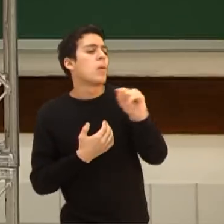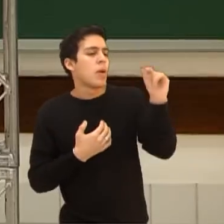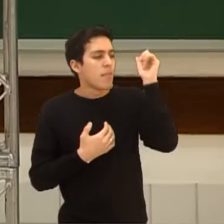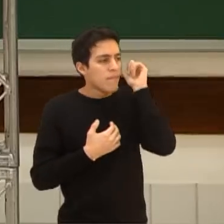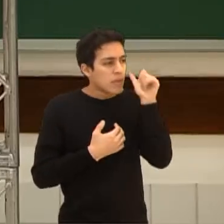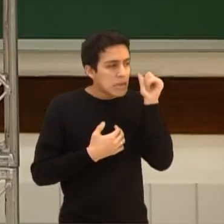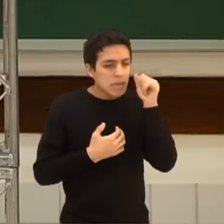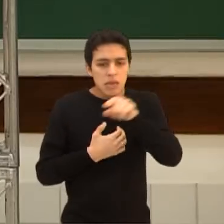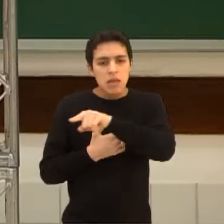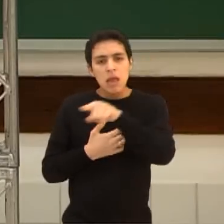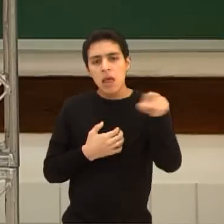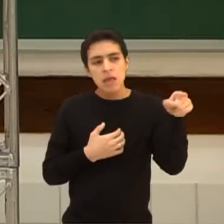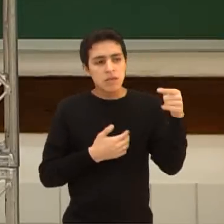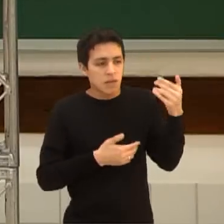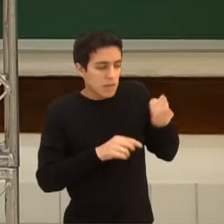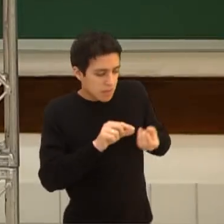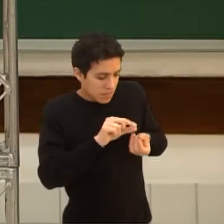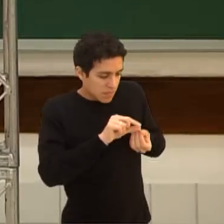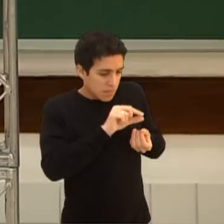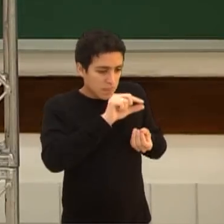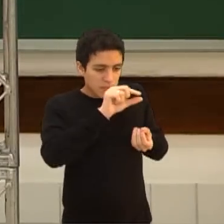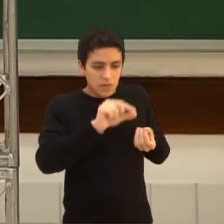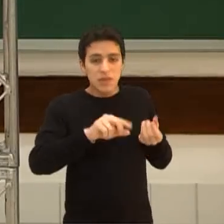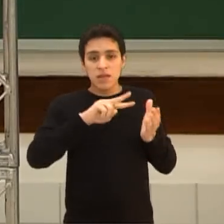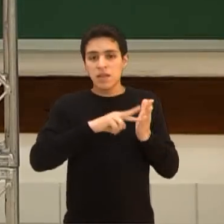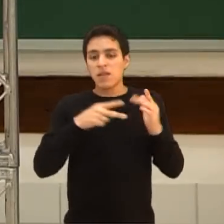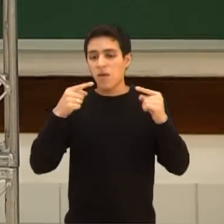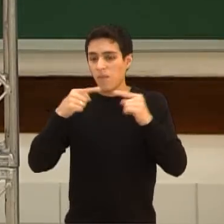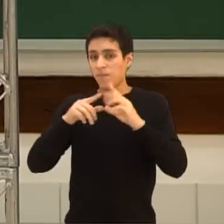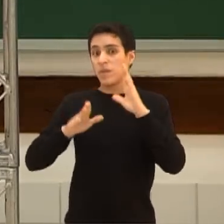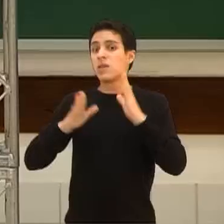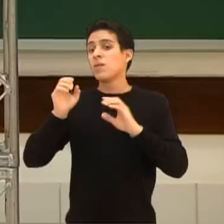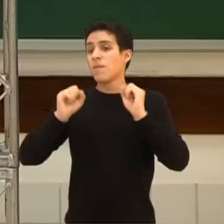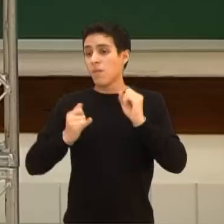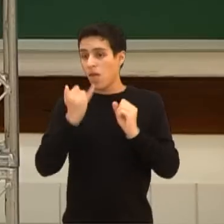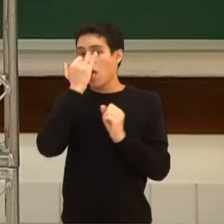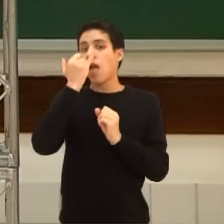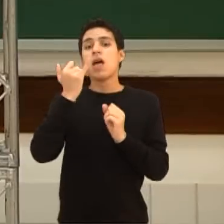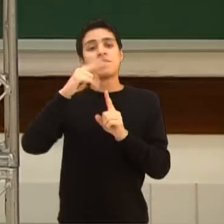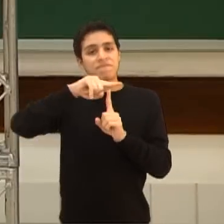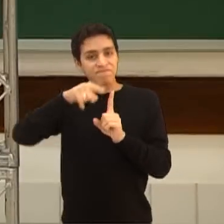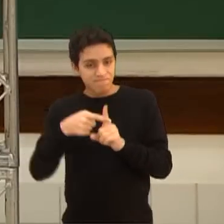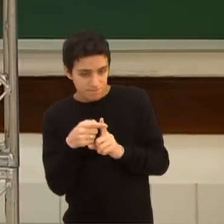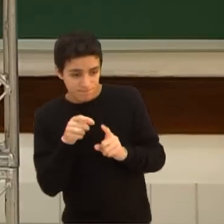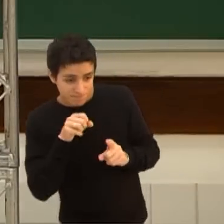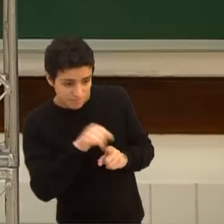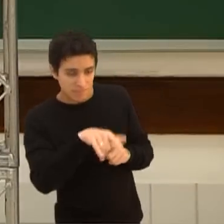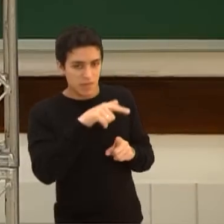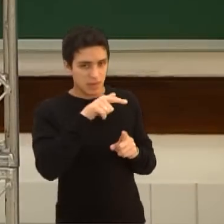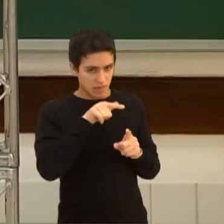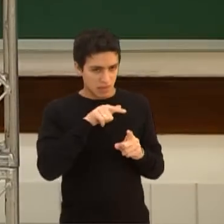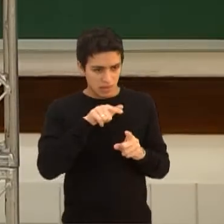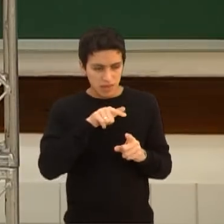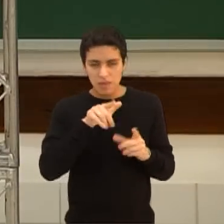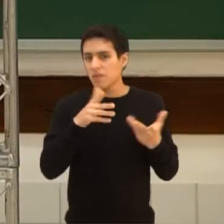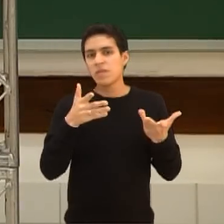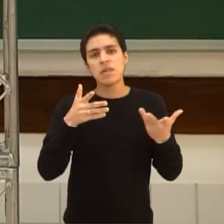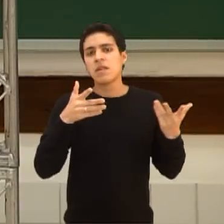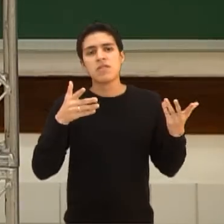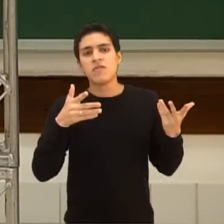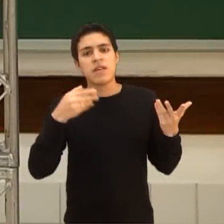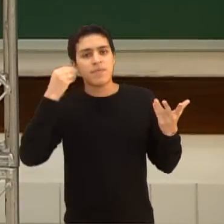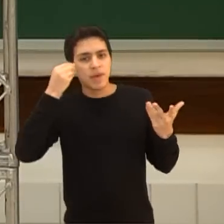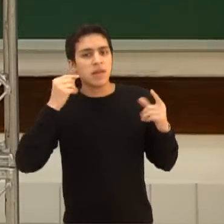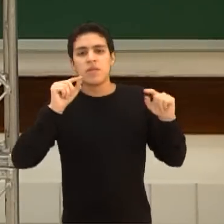a mulher ovulou, ela está fértil. Se ela tiver relações sexuais desprotegida,